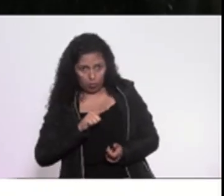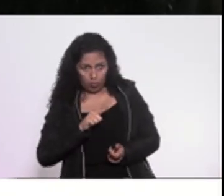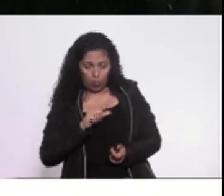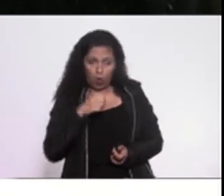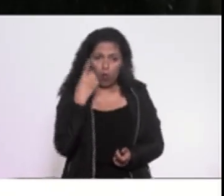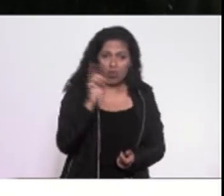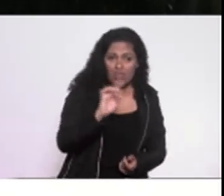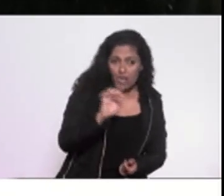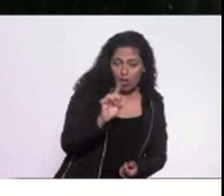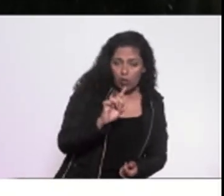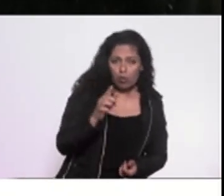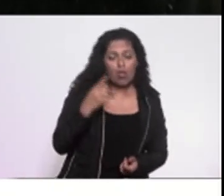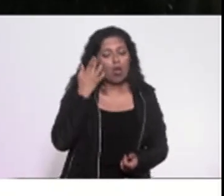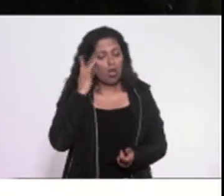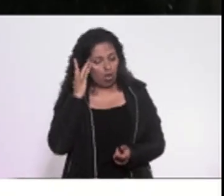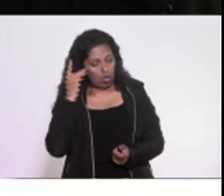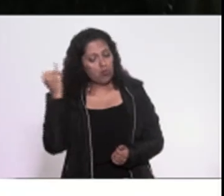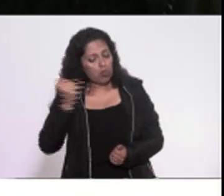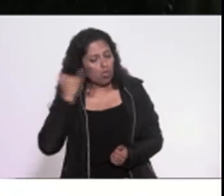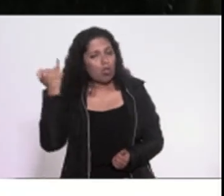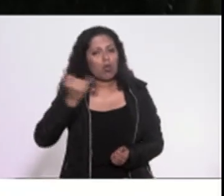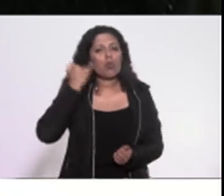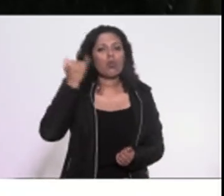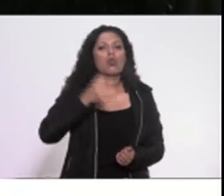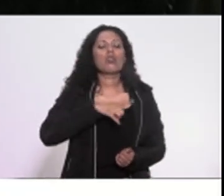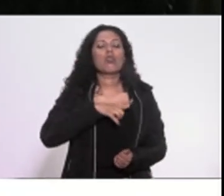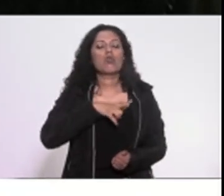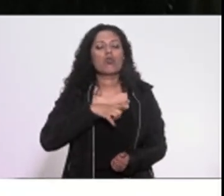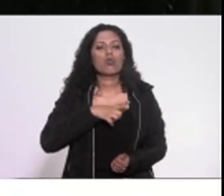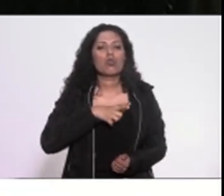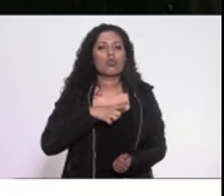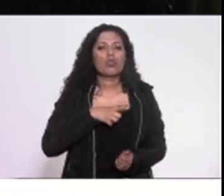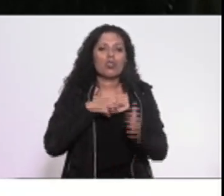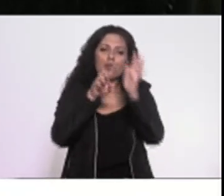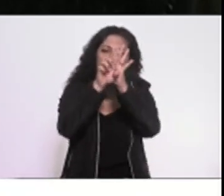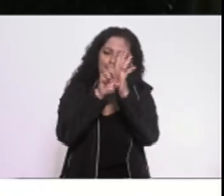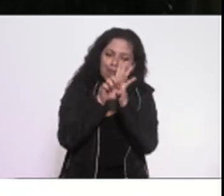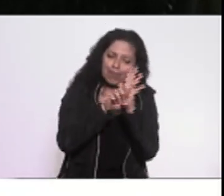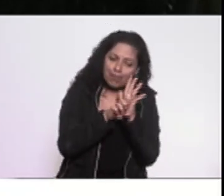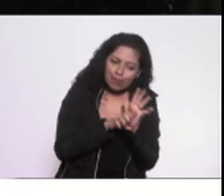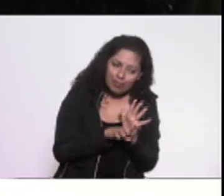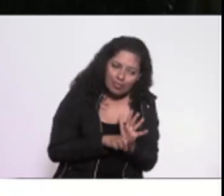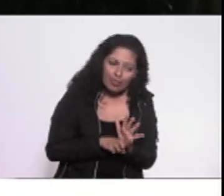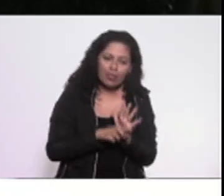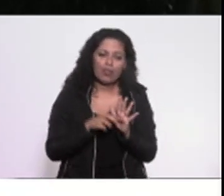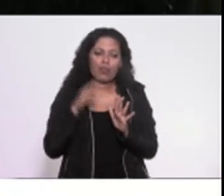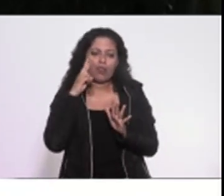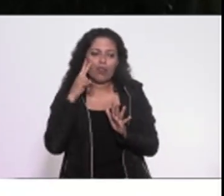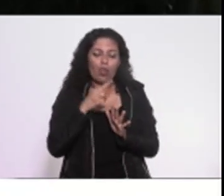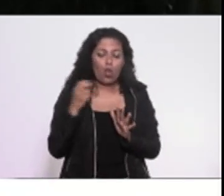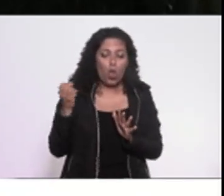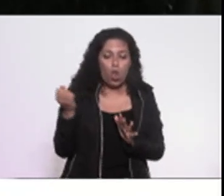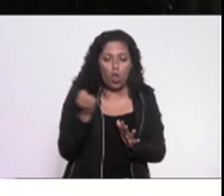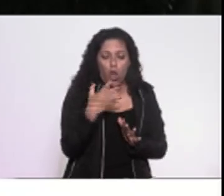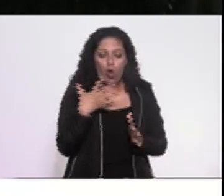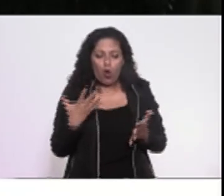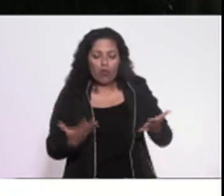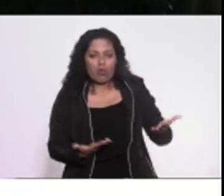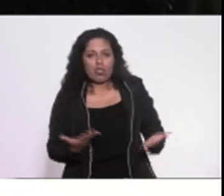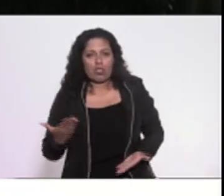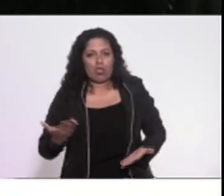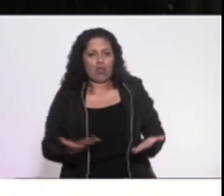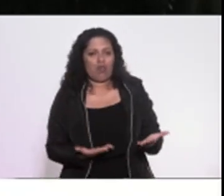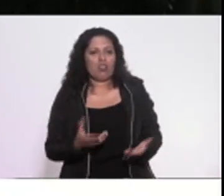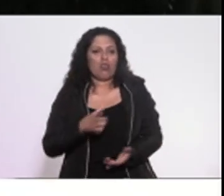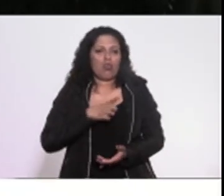Então, eu acho que é muito oportuno essa questão do monitoramento desse novo serviço, né, que foi